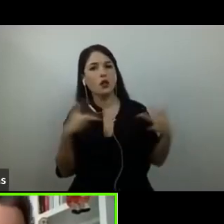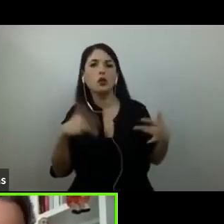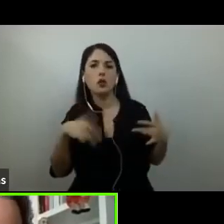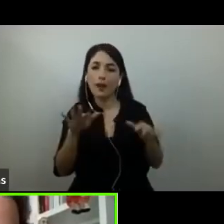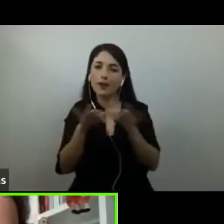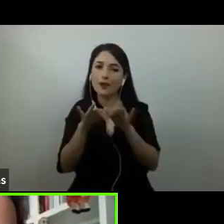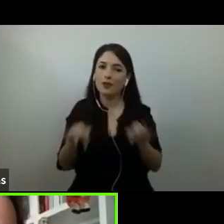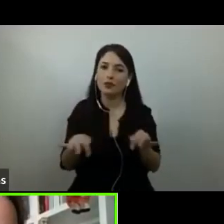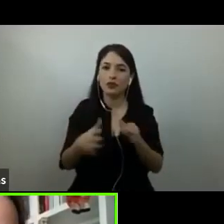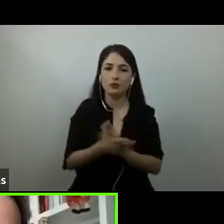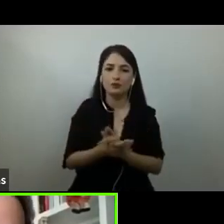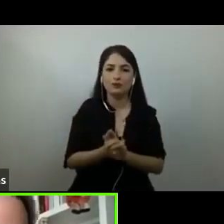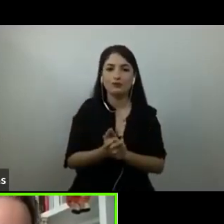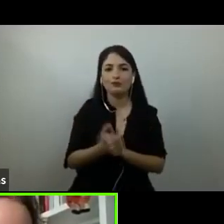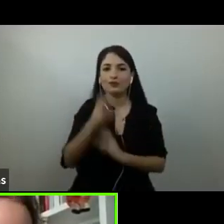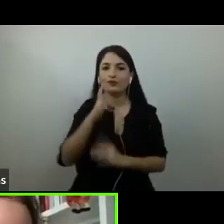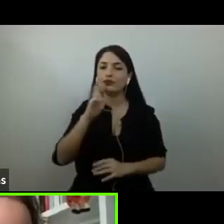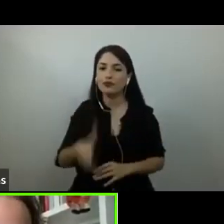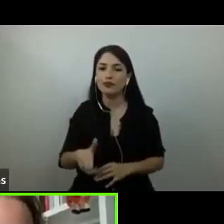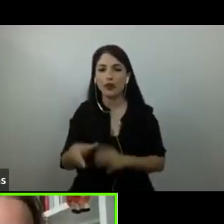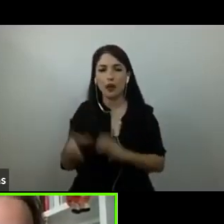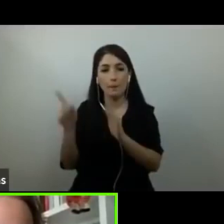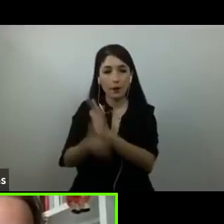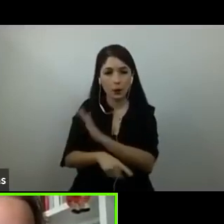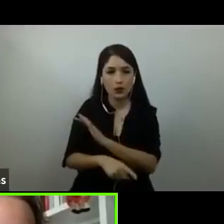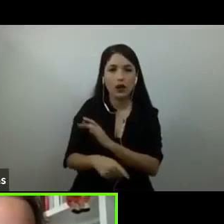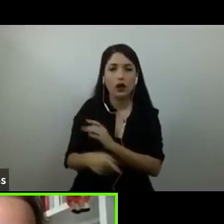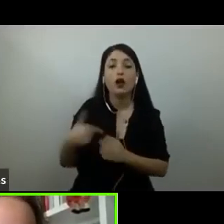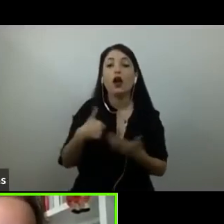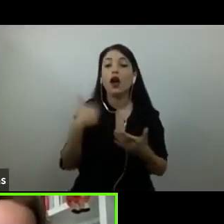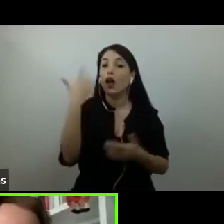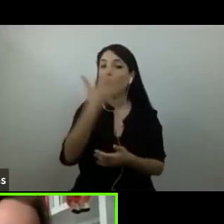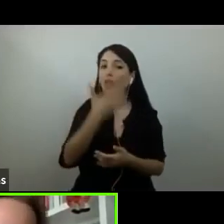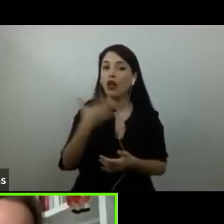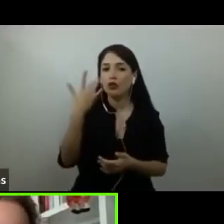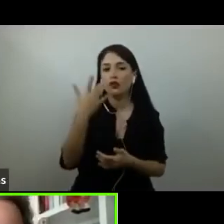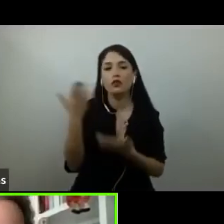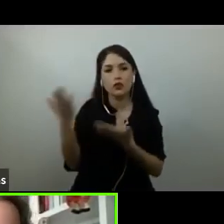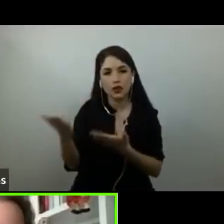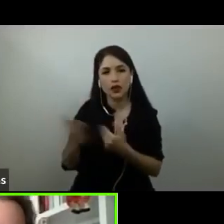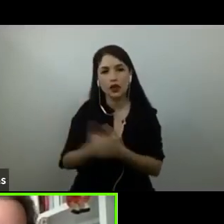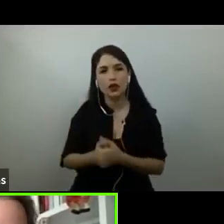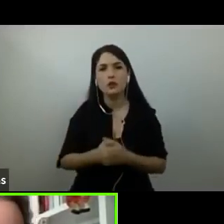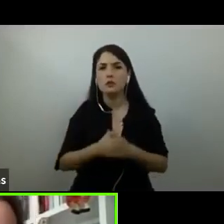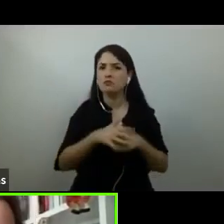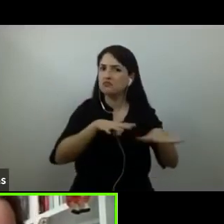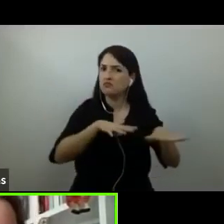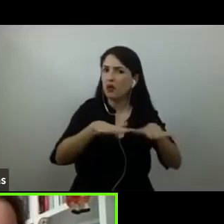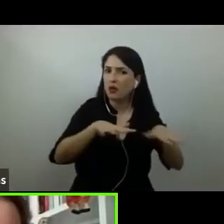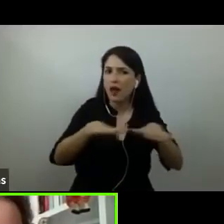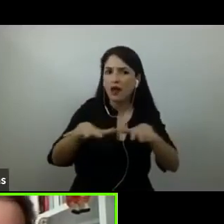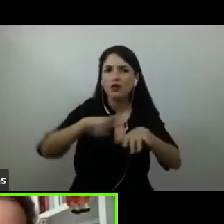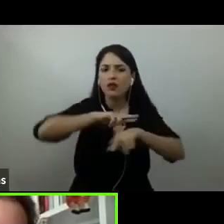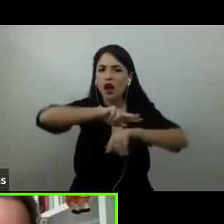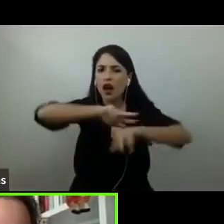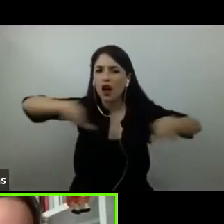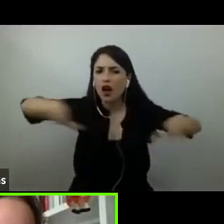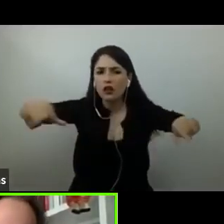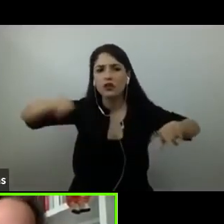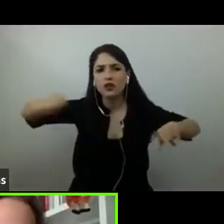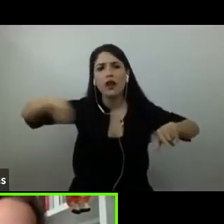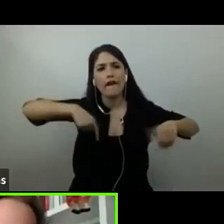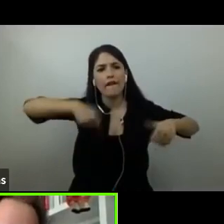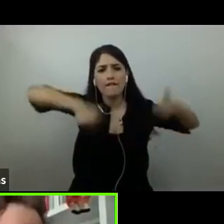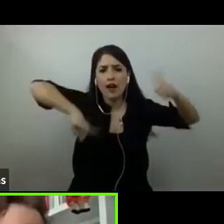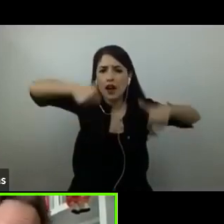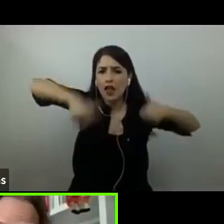Então, respondida a pergunta, queria passar, Haddad, para você fazer uma avaliação sobre esses movimentos, de um modo geral, né? Passando essa questão que a gente já enfrentou,